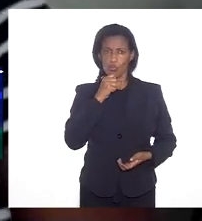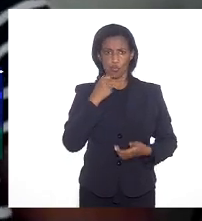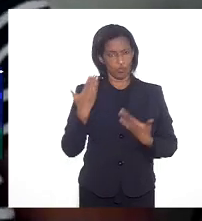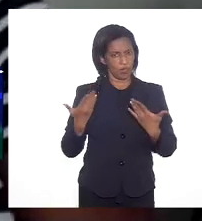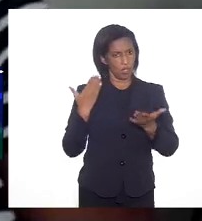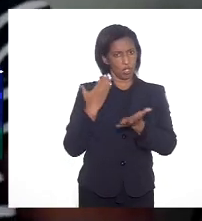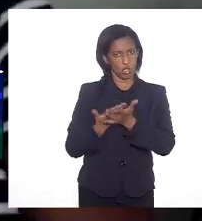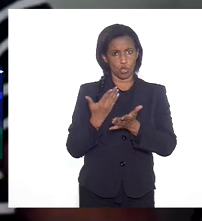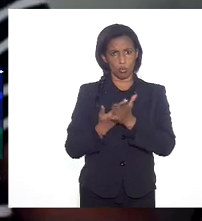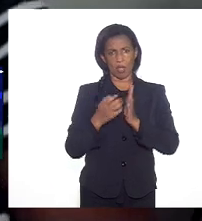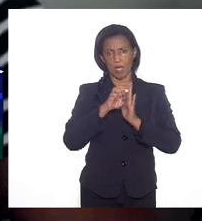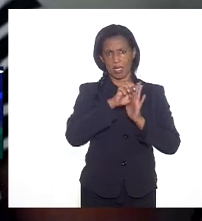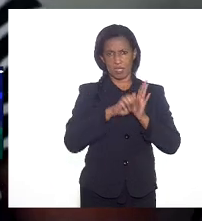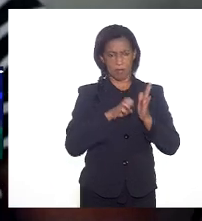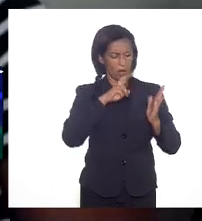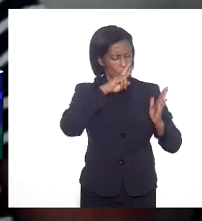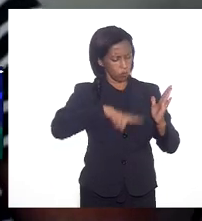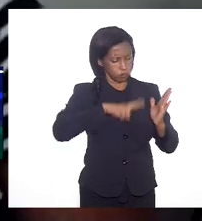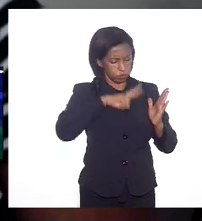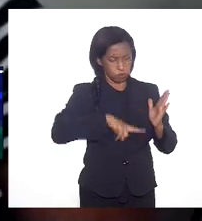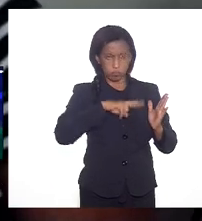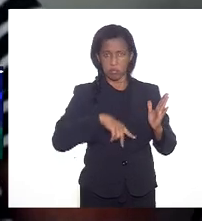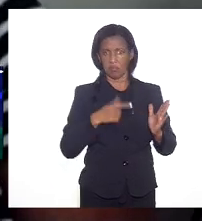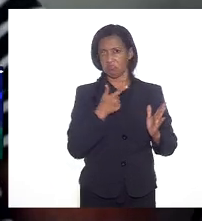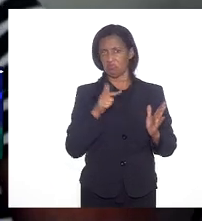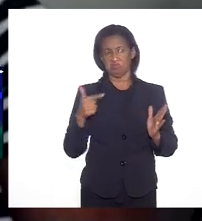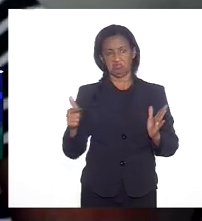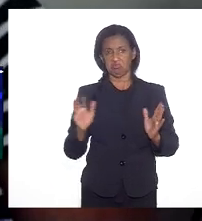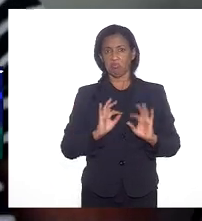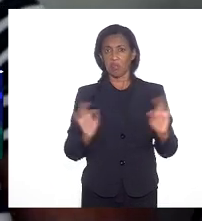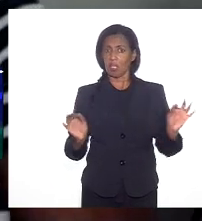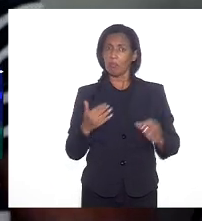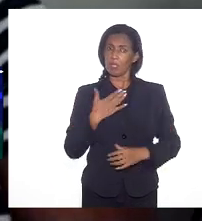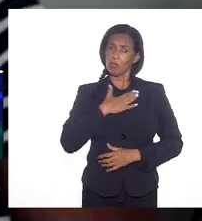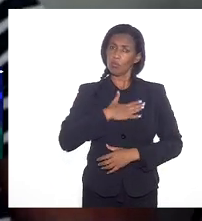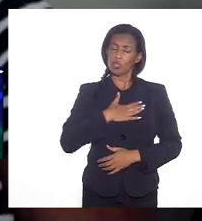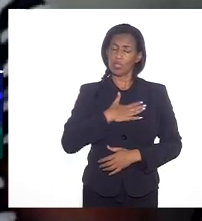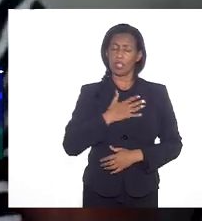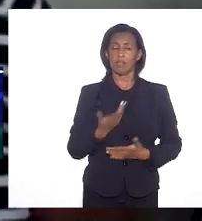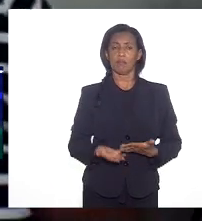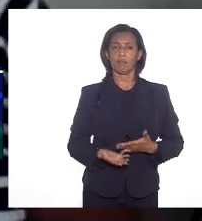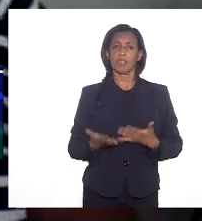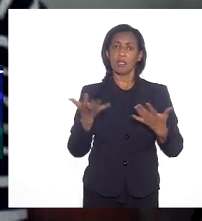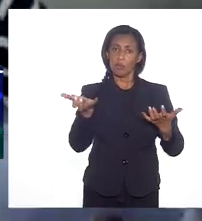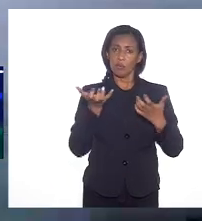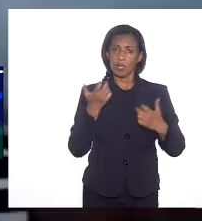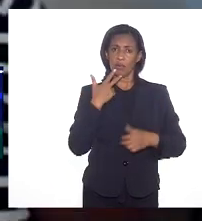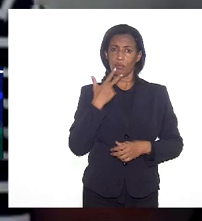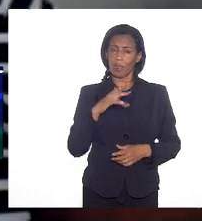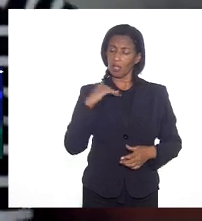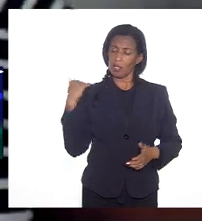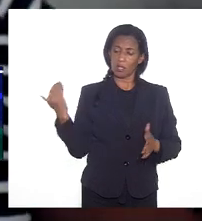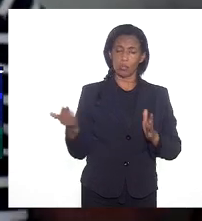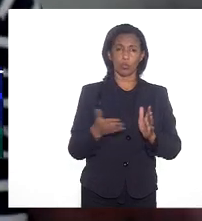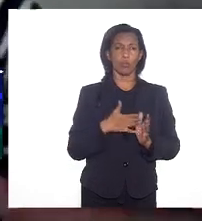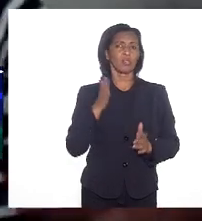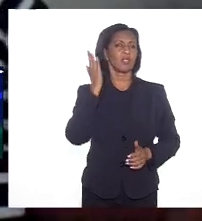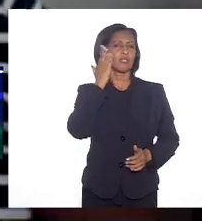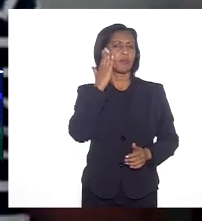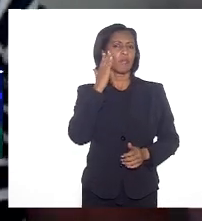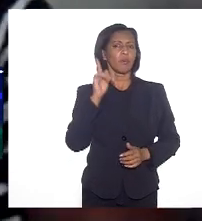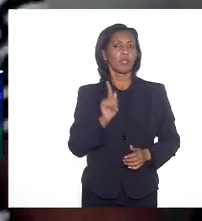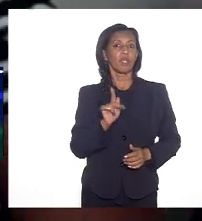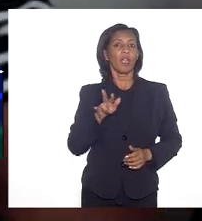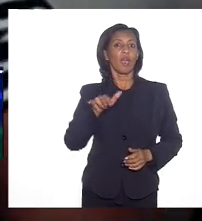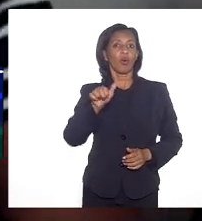estudar as emendas, vou estudar as emendas que foram apresentadas, mas gostaria de dizer o seguinte, que todos nós sabemos que a guarda municipal, se